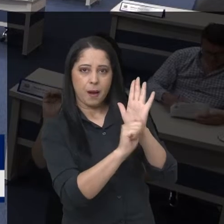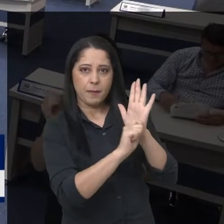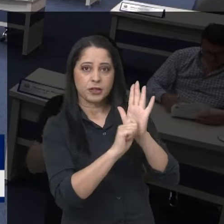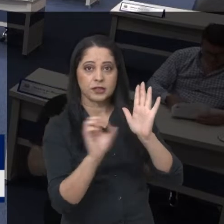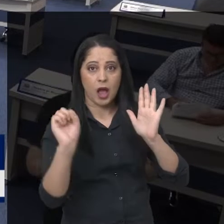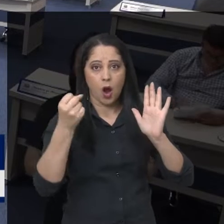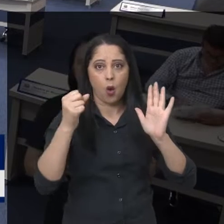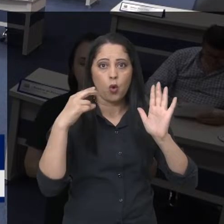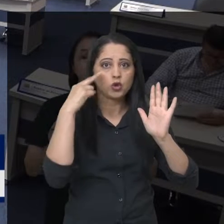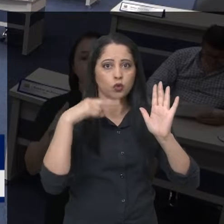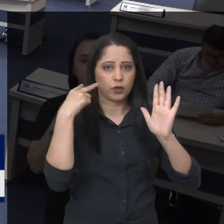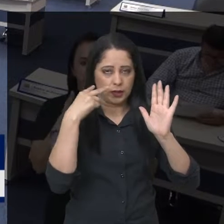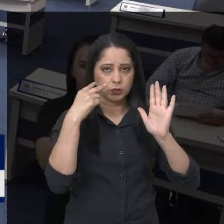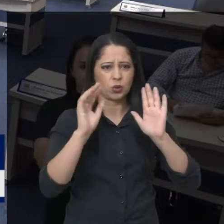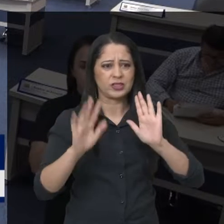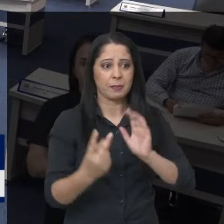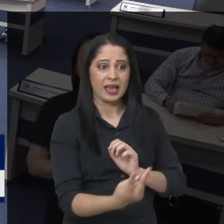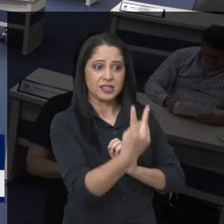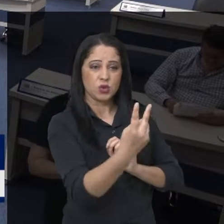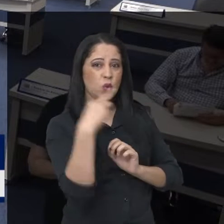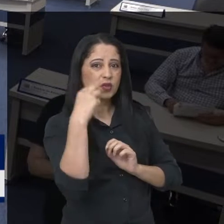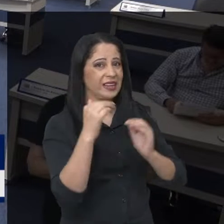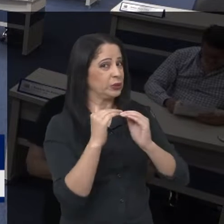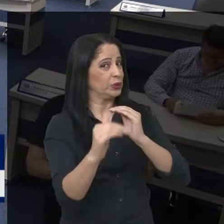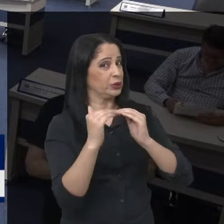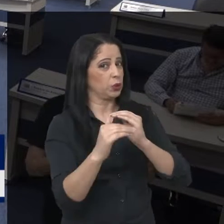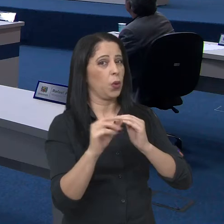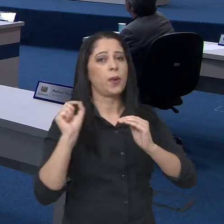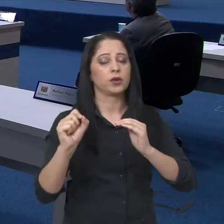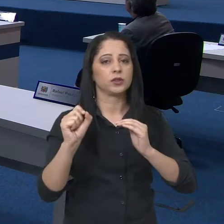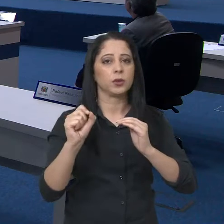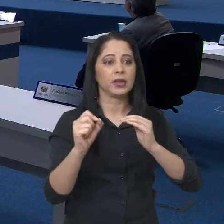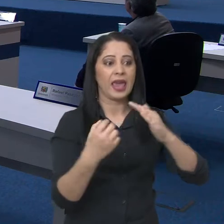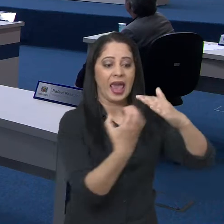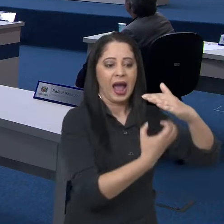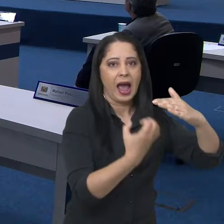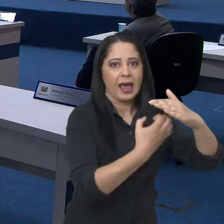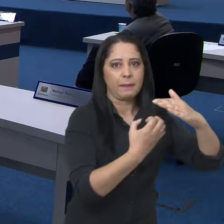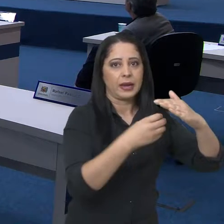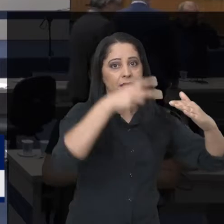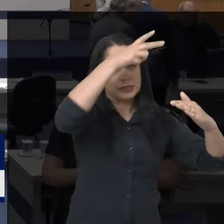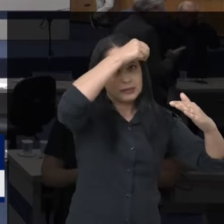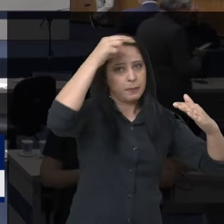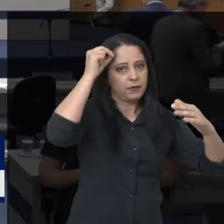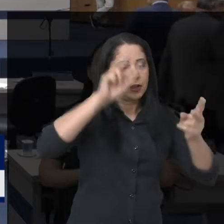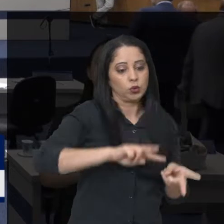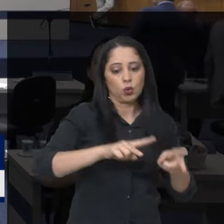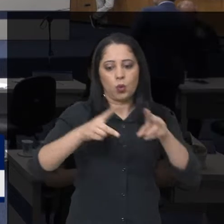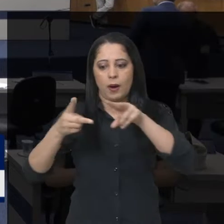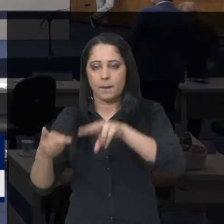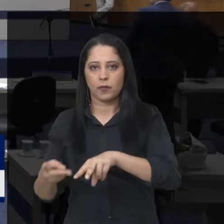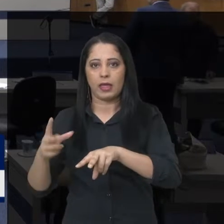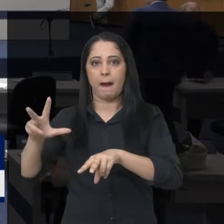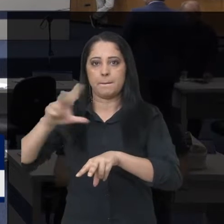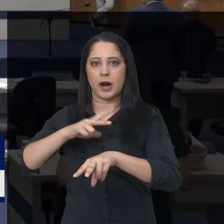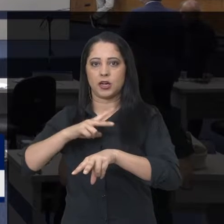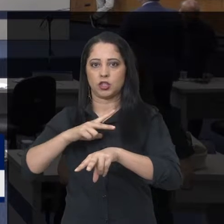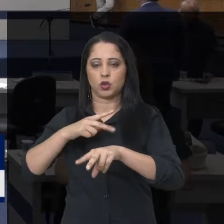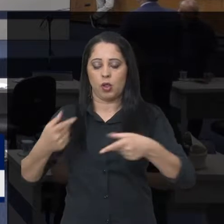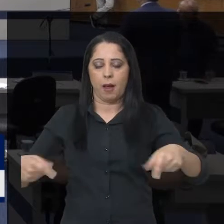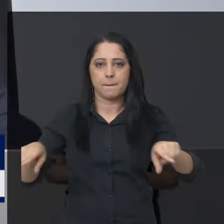aprovada com dois votos contrários inclui a previsão de concessões e parcerias público-privadas que poderão ser firmadas com